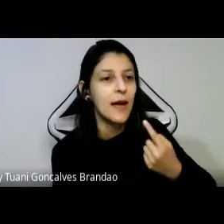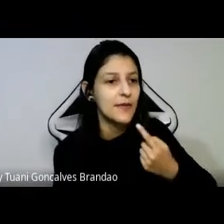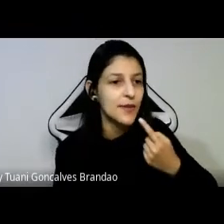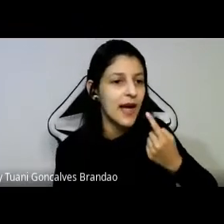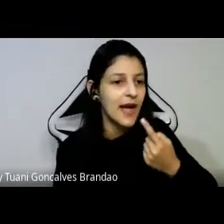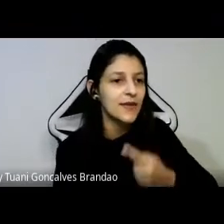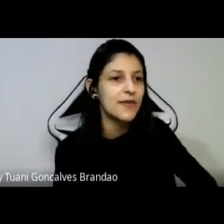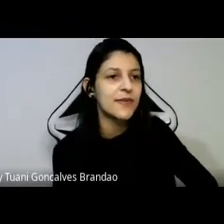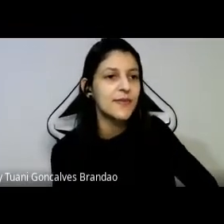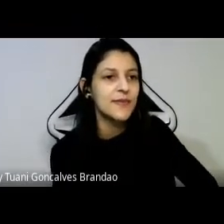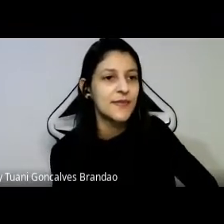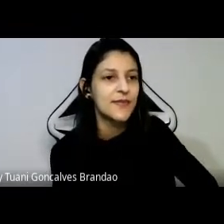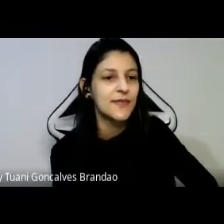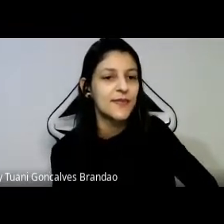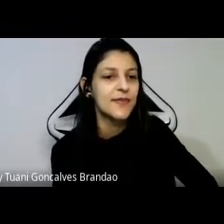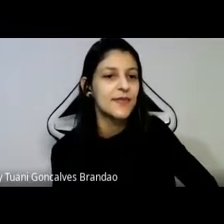Os lábios sugados.